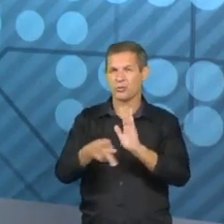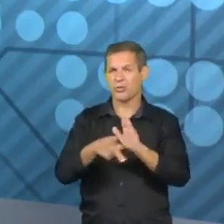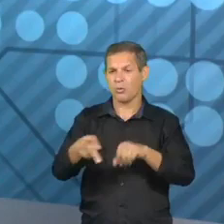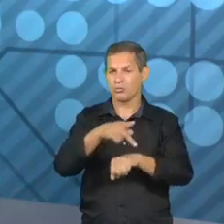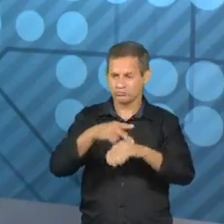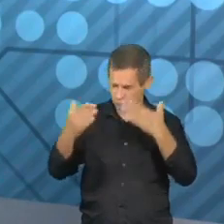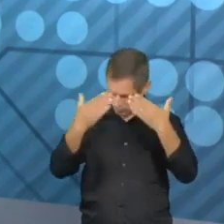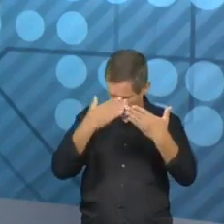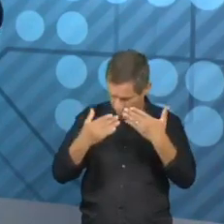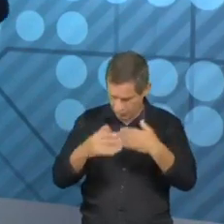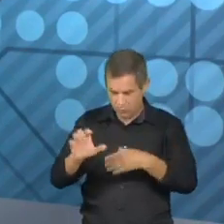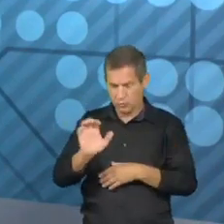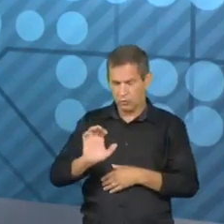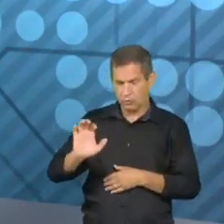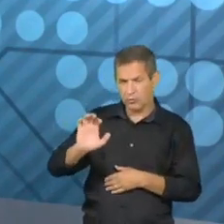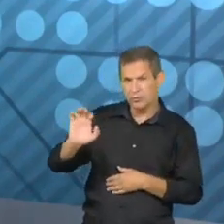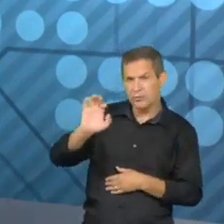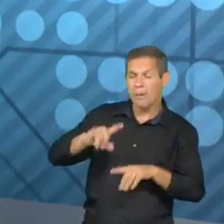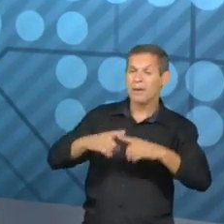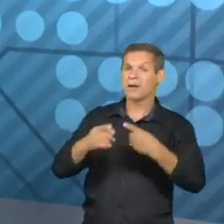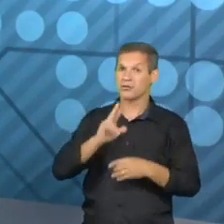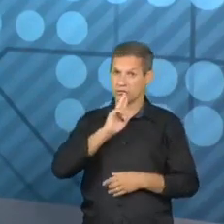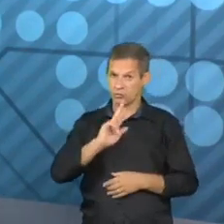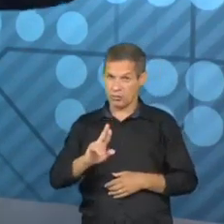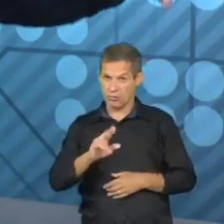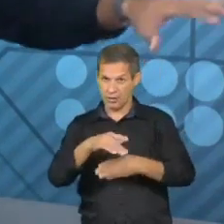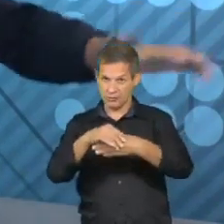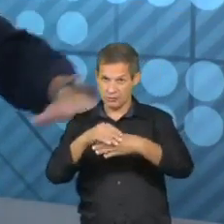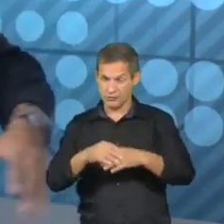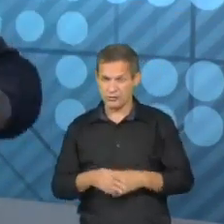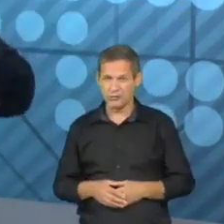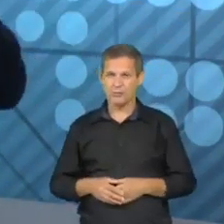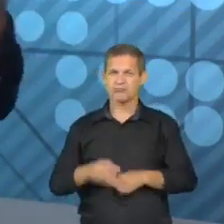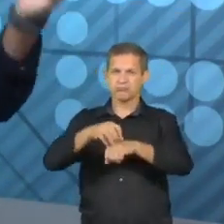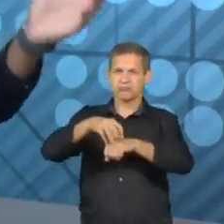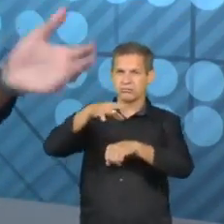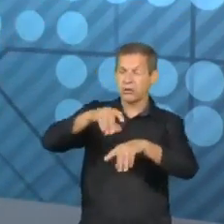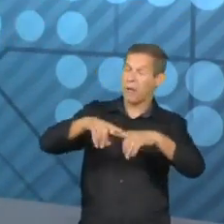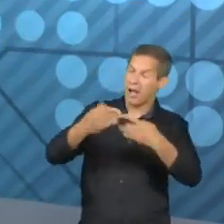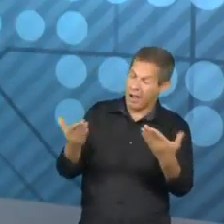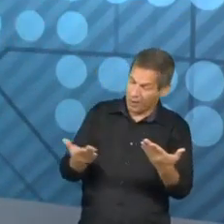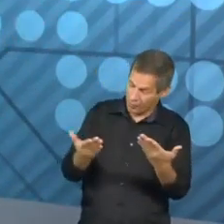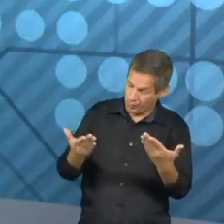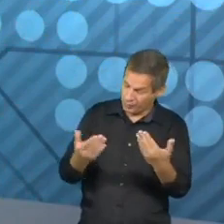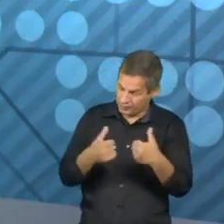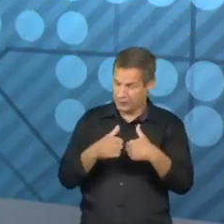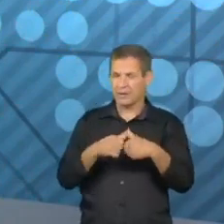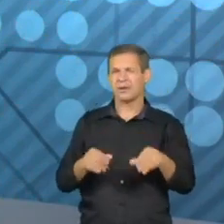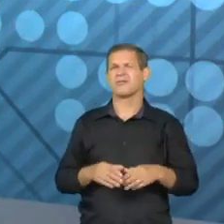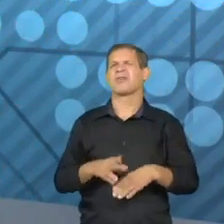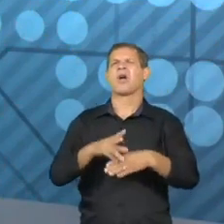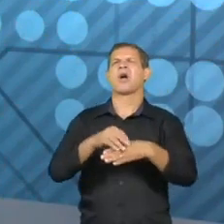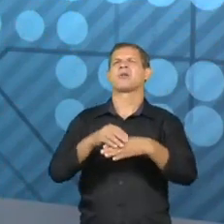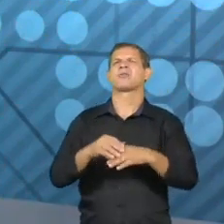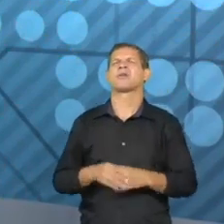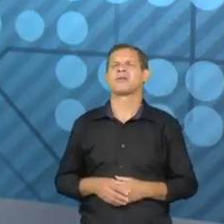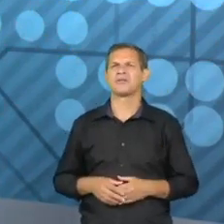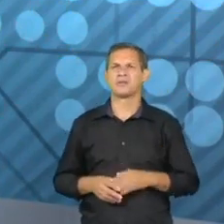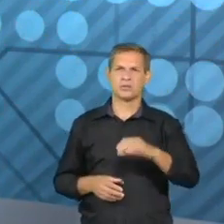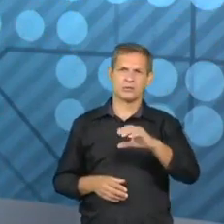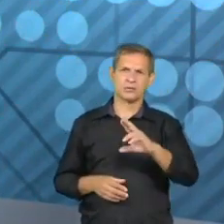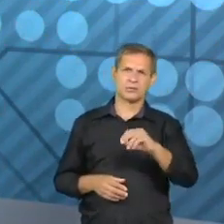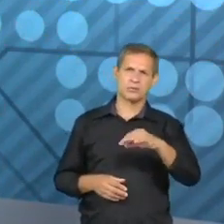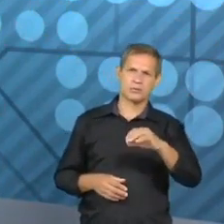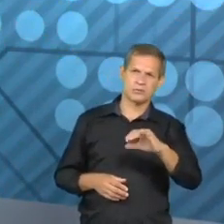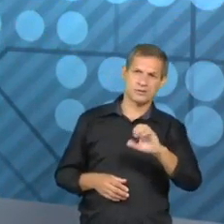comparar simplesmente com a Europa e falar que resolvemos as doenças infectocontagiosas. Agora as doenças crônicas